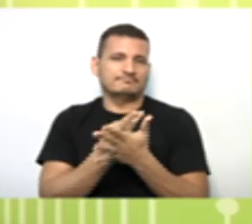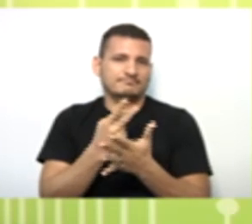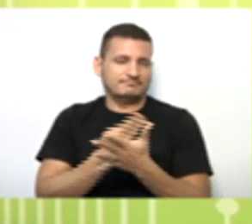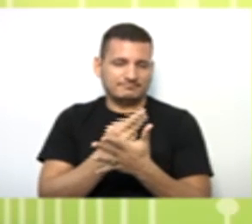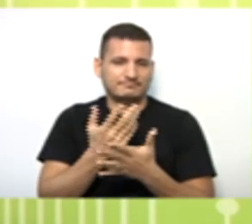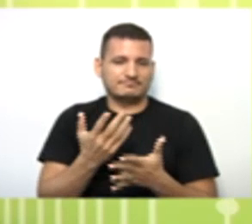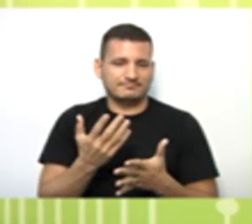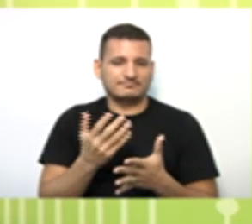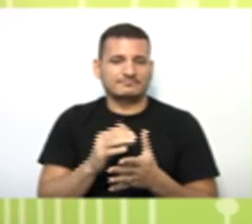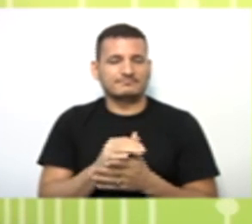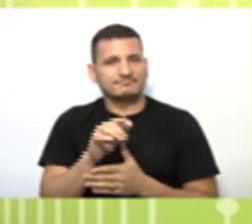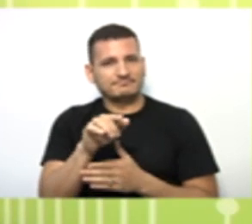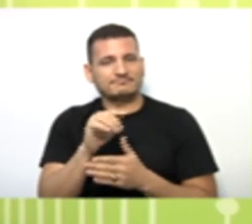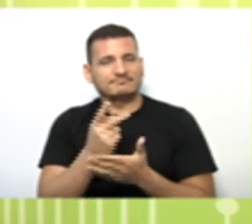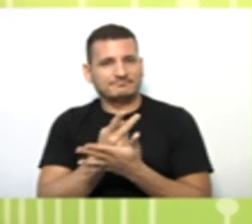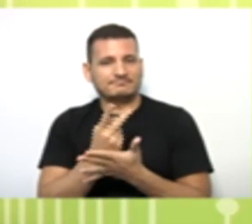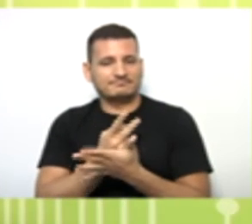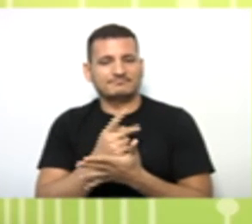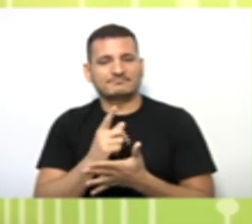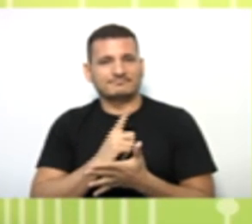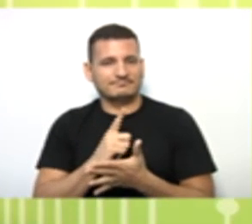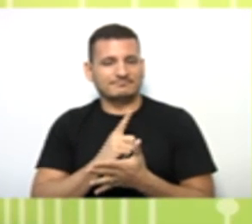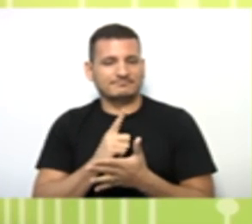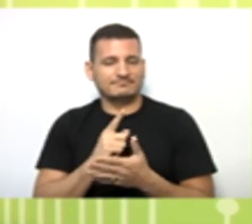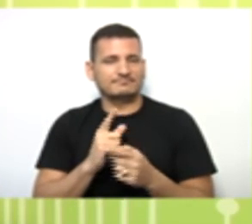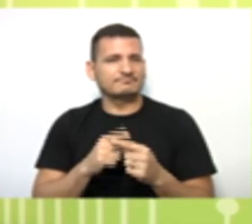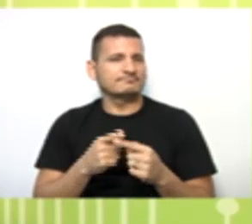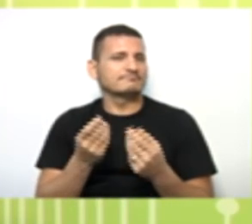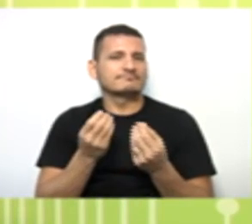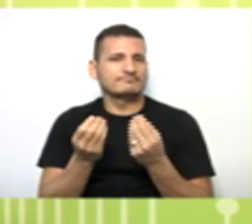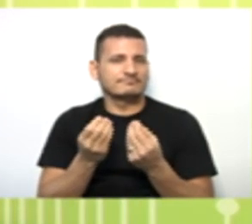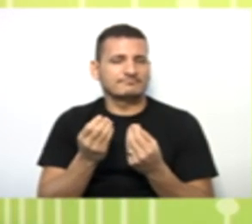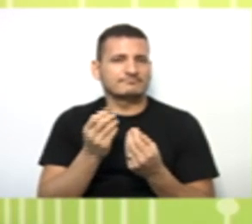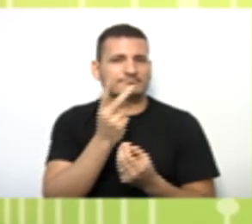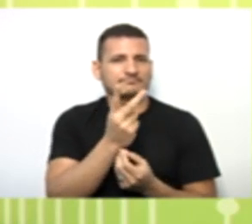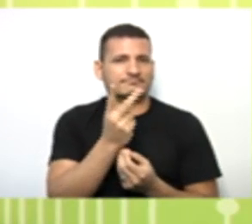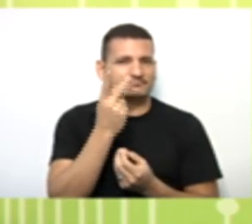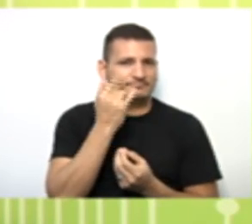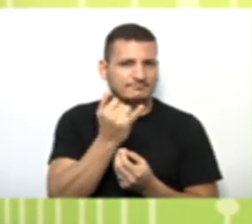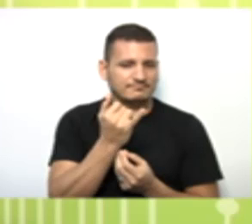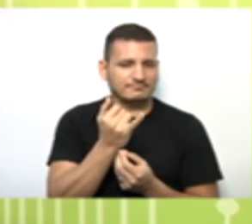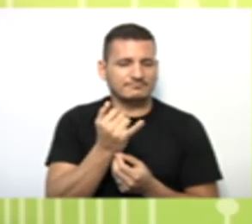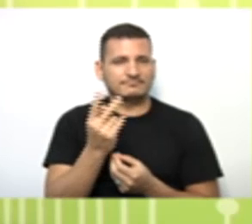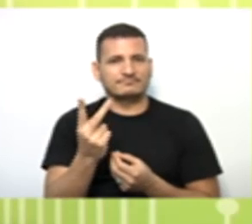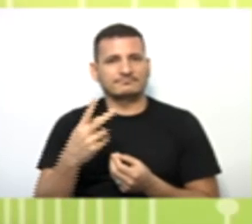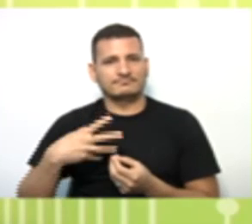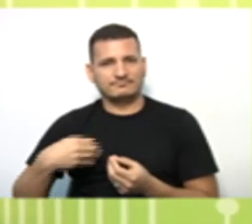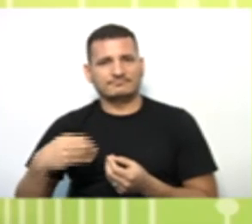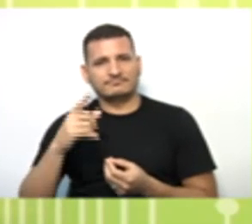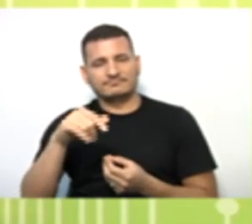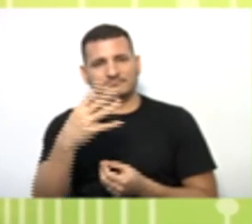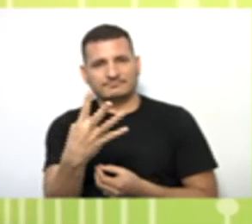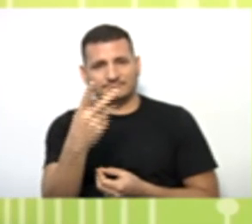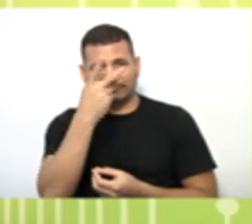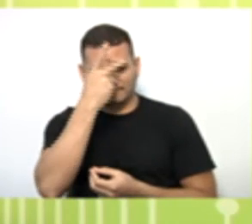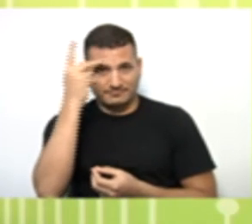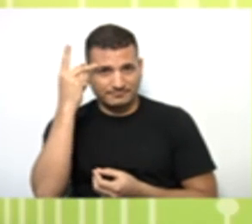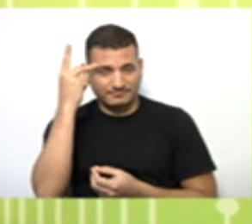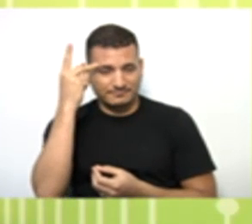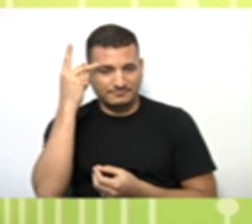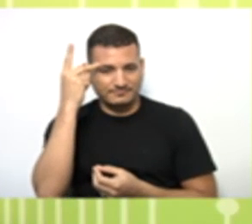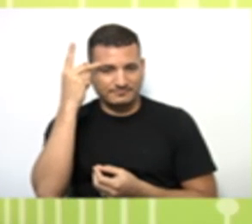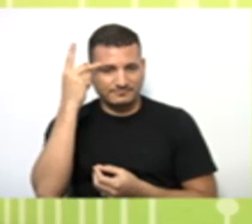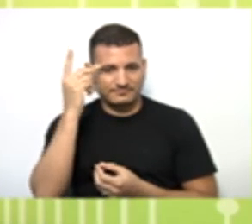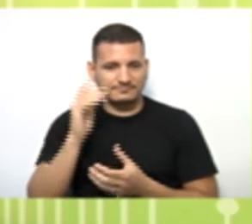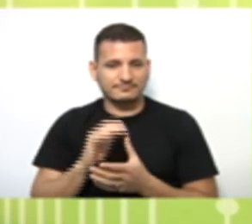algoritmo aí, o senhor está equivocadíssimo. Porque não tem como, tá? 2 pais e 2 filhos, então são 4 pessoas. Mas